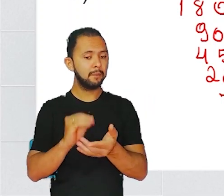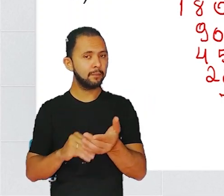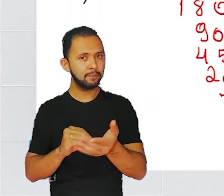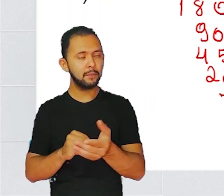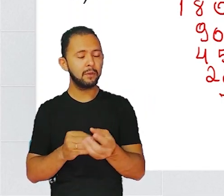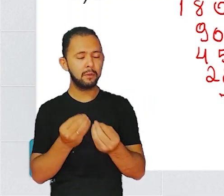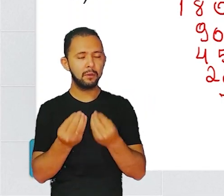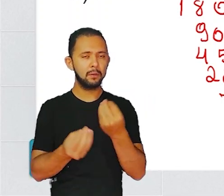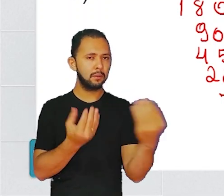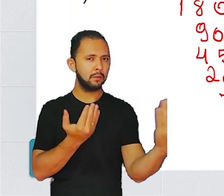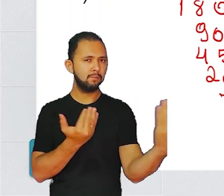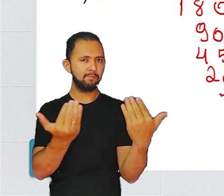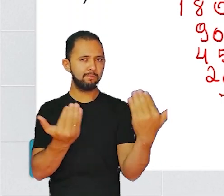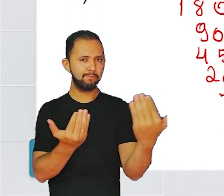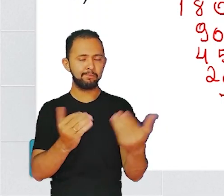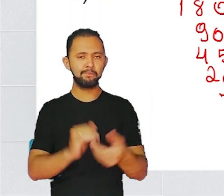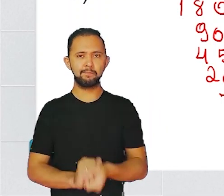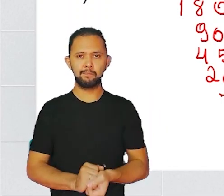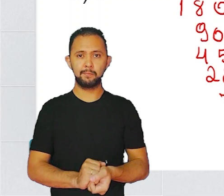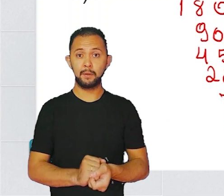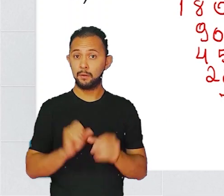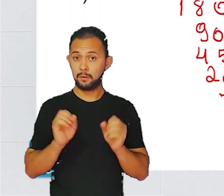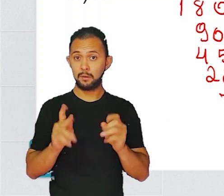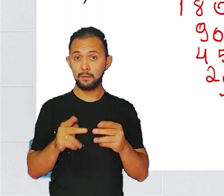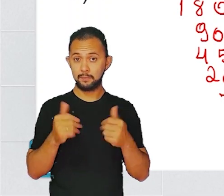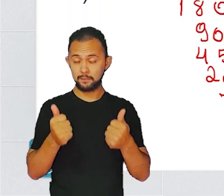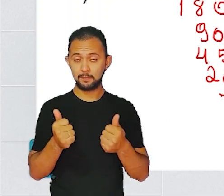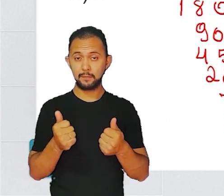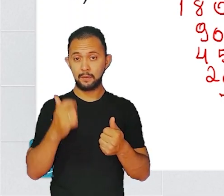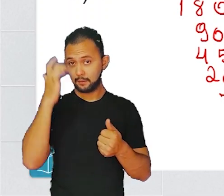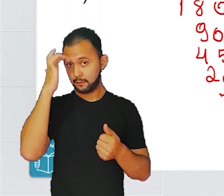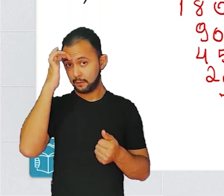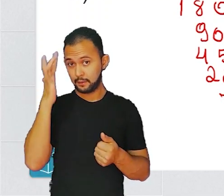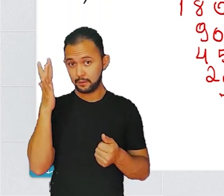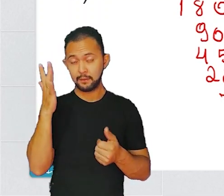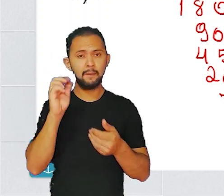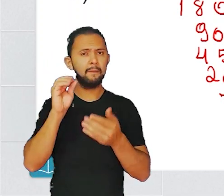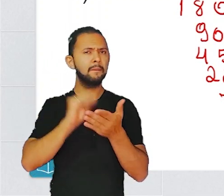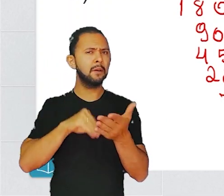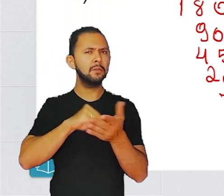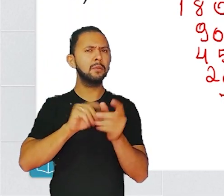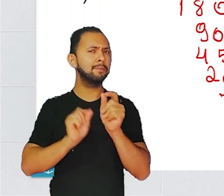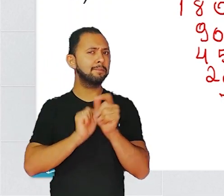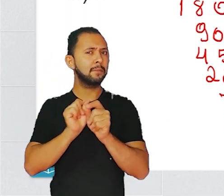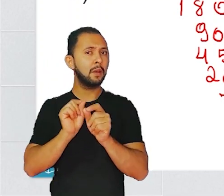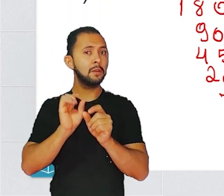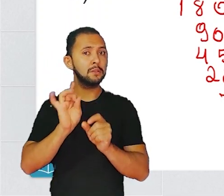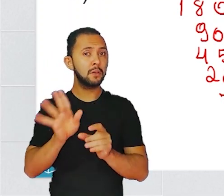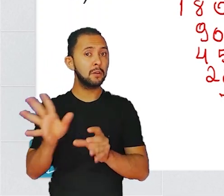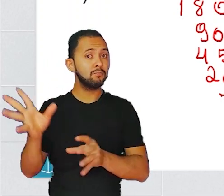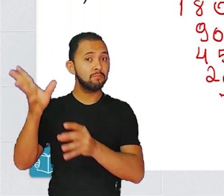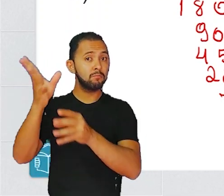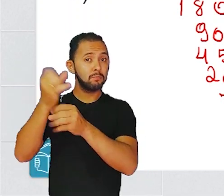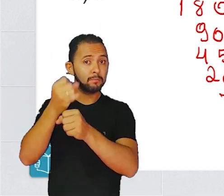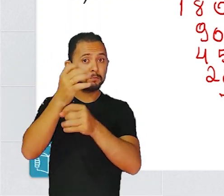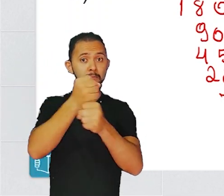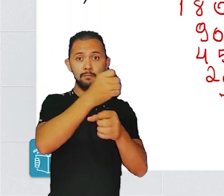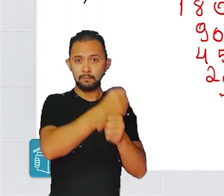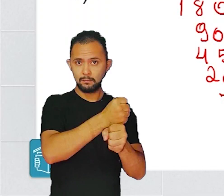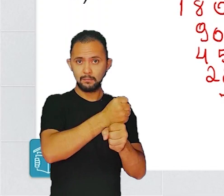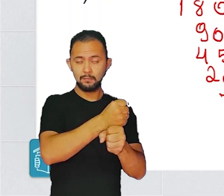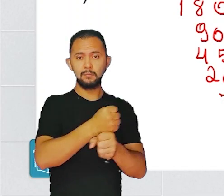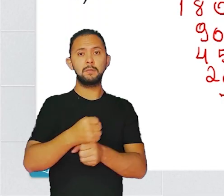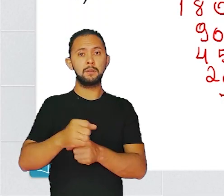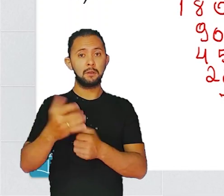e quem está elevado a 2. Beleza? Tranquilo? O que é que falta, professor? Falta a gente somar esses números. Falta a gente